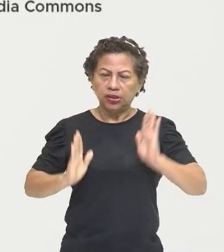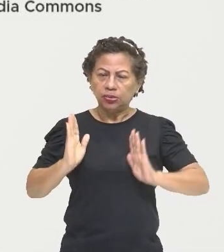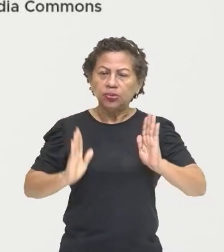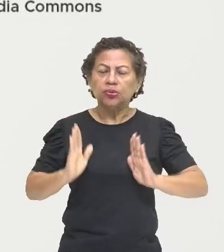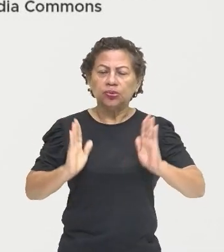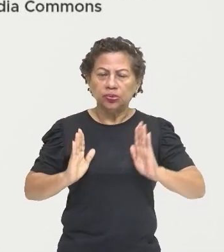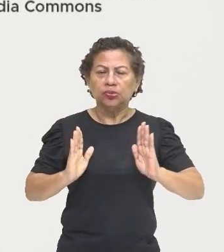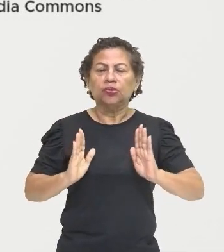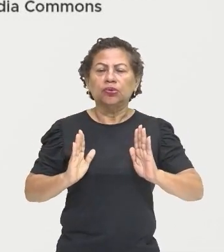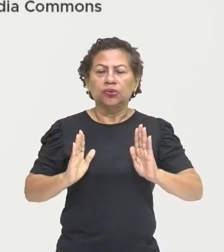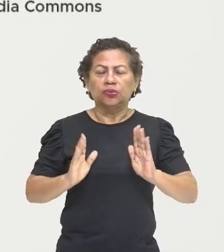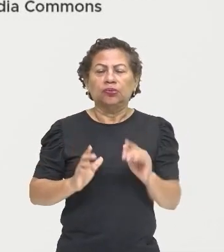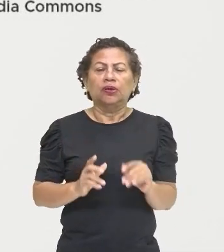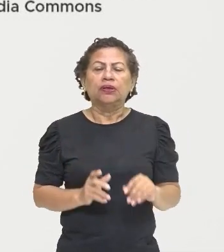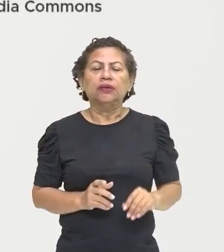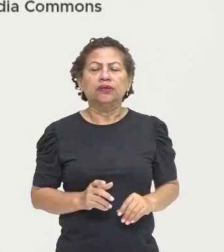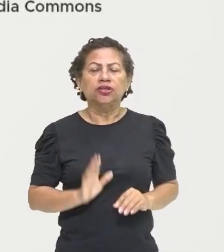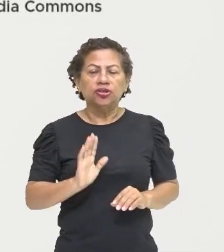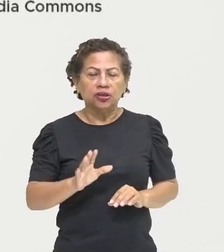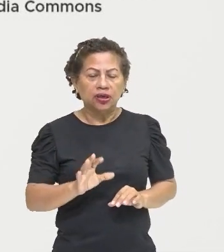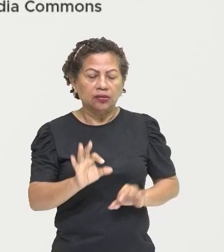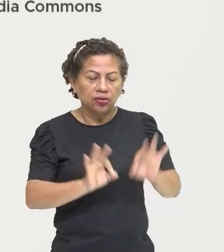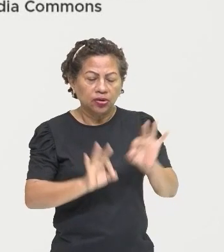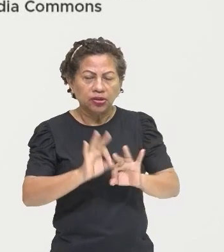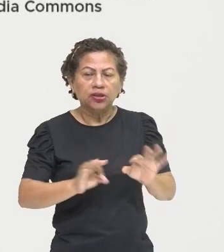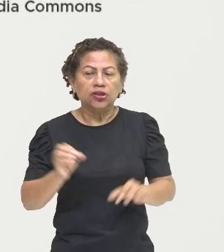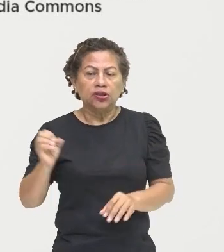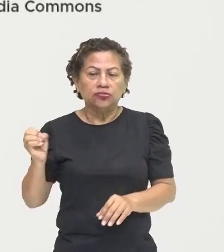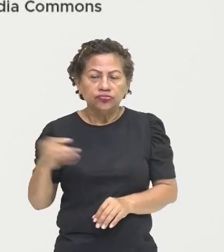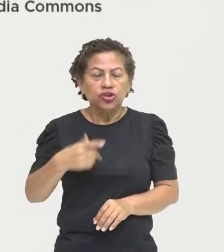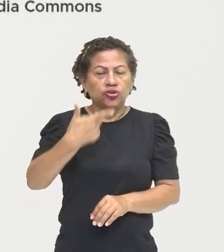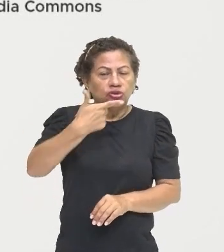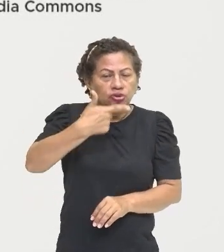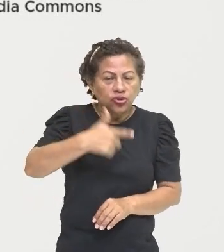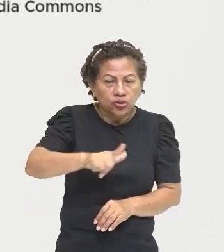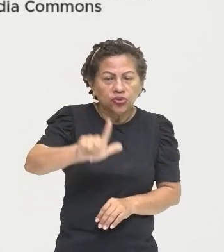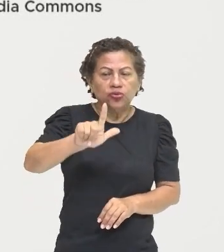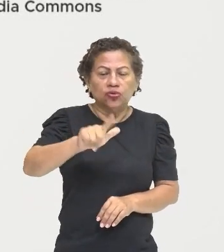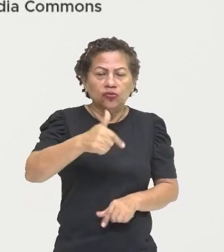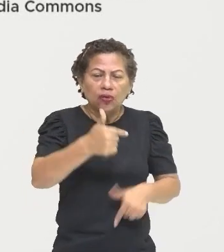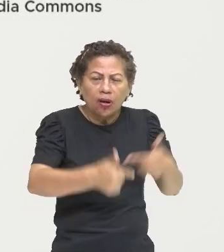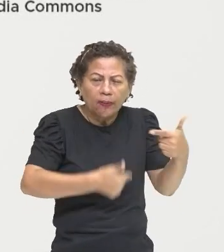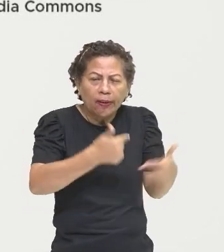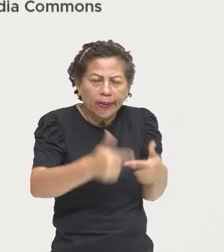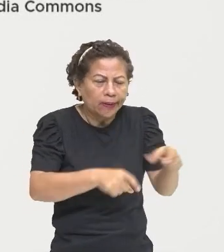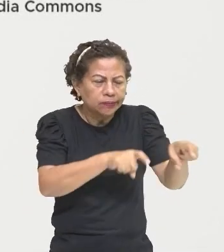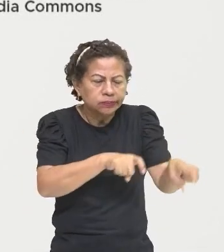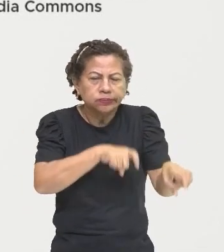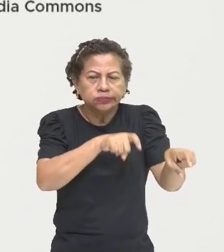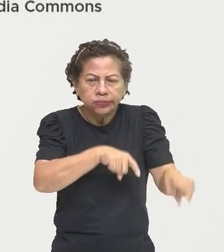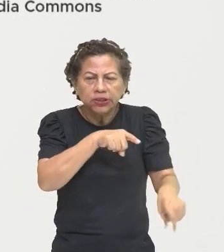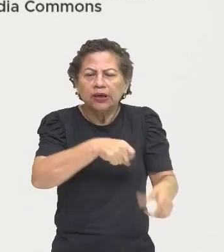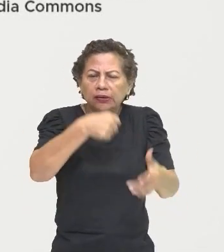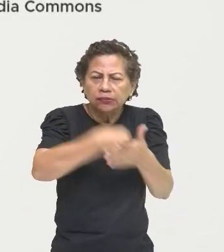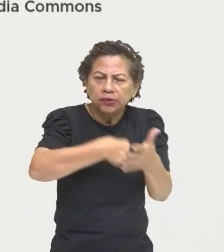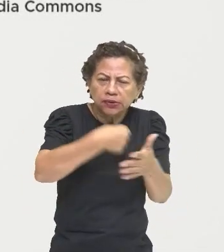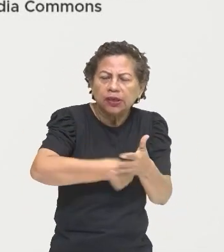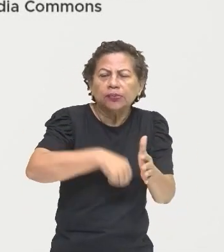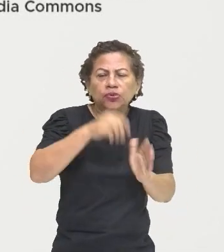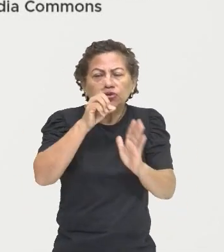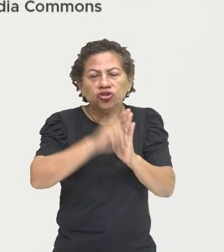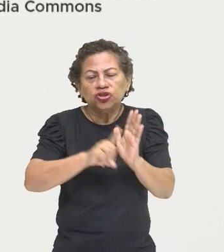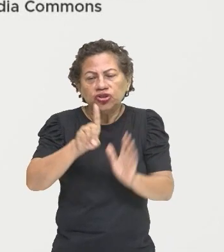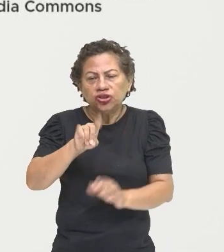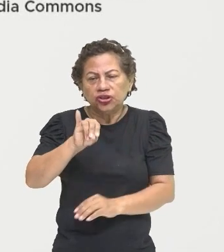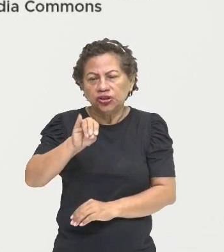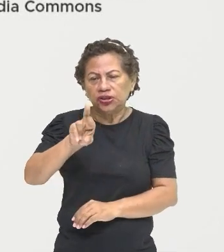população do campo, o homem do campo se organiza novamente, se mobiliza novamente para lutar pelos seus direitos. Só que